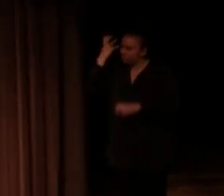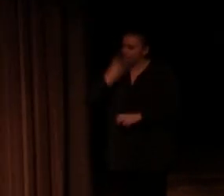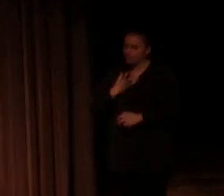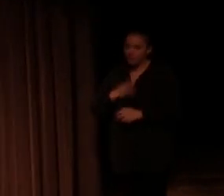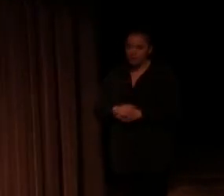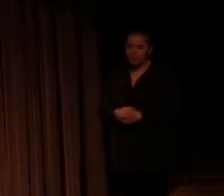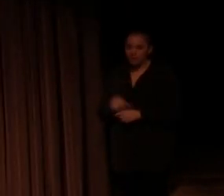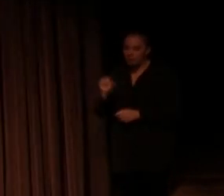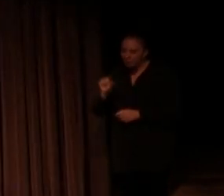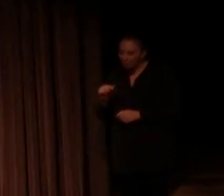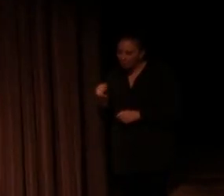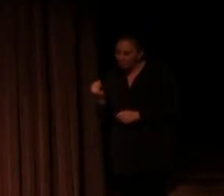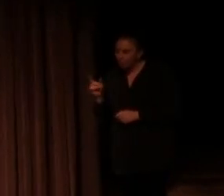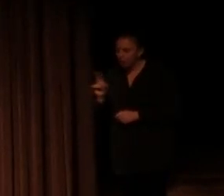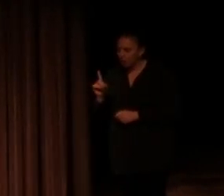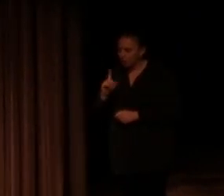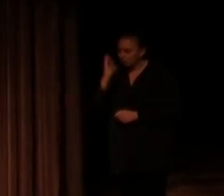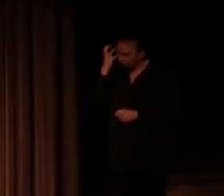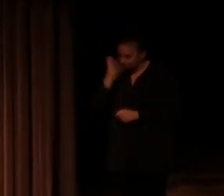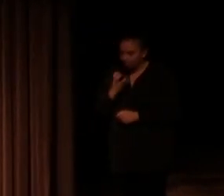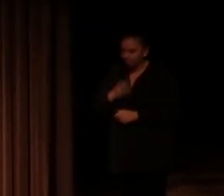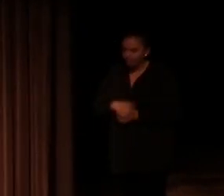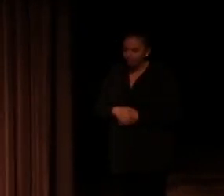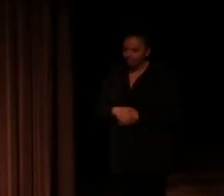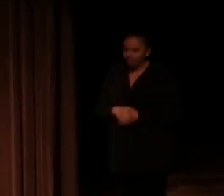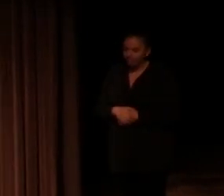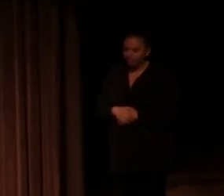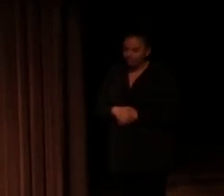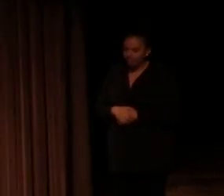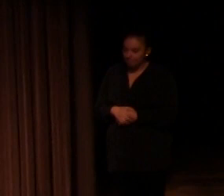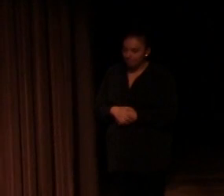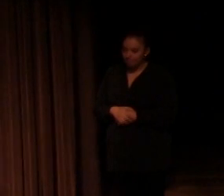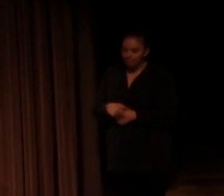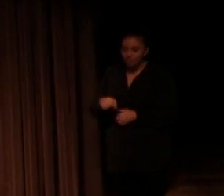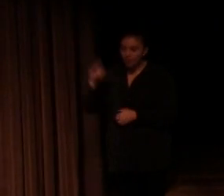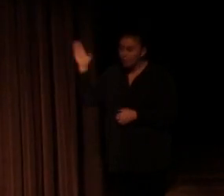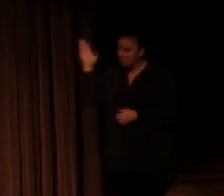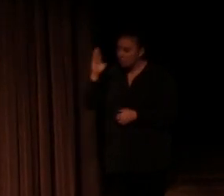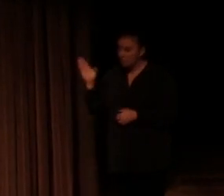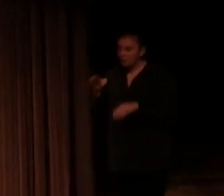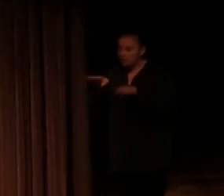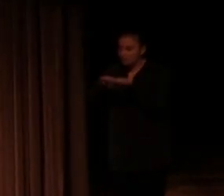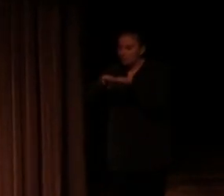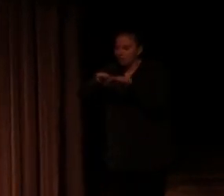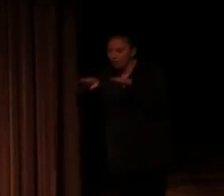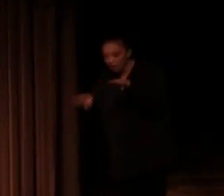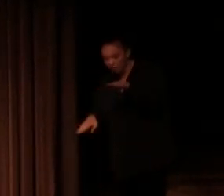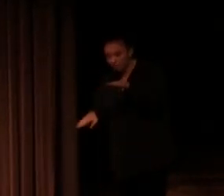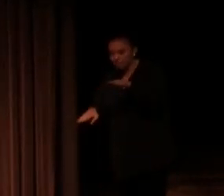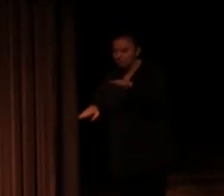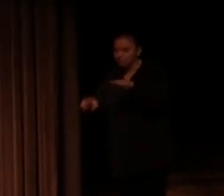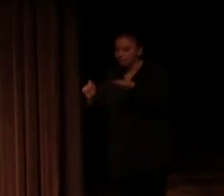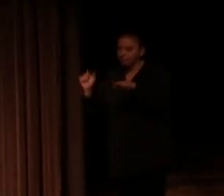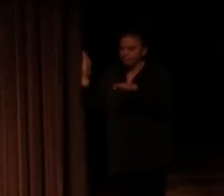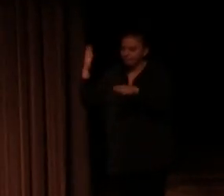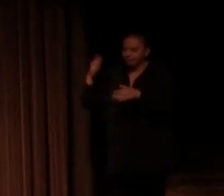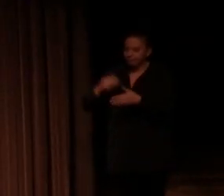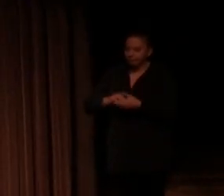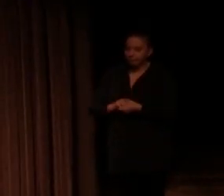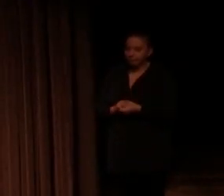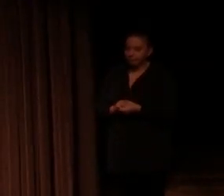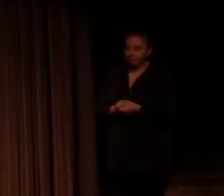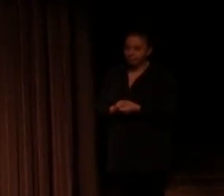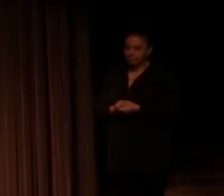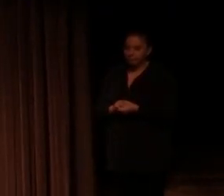é muito importante é nós vivemos um país que por ser tão desigual há pouquíssimo tempo nós